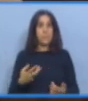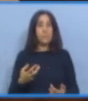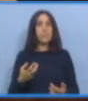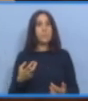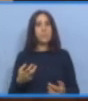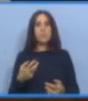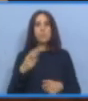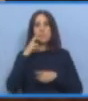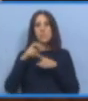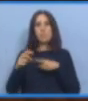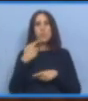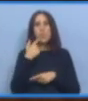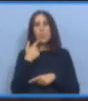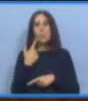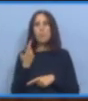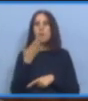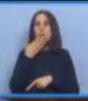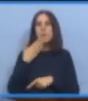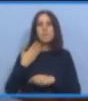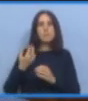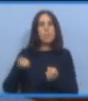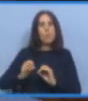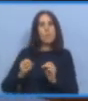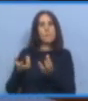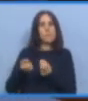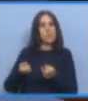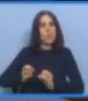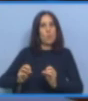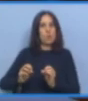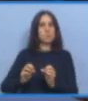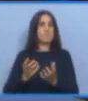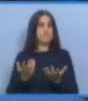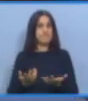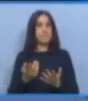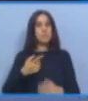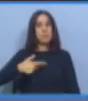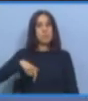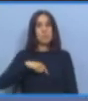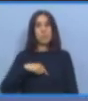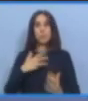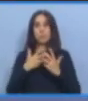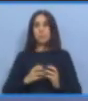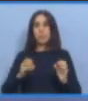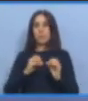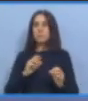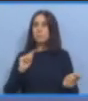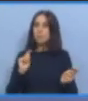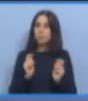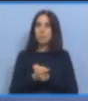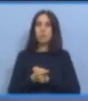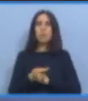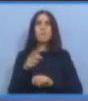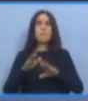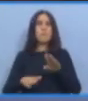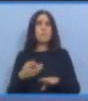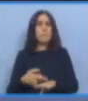demasiada energia sem critérios de eficiência ou de poupança. Portanto, nós, sem dúvida, temos que fazer uma mudança que pode ser, às